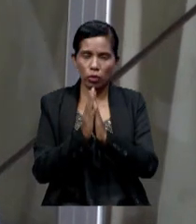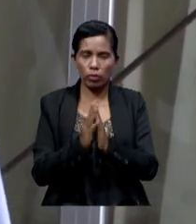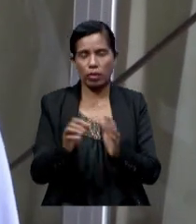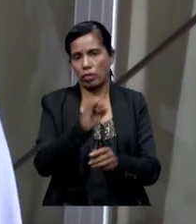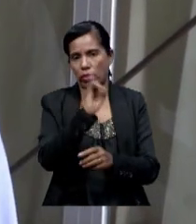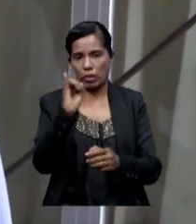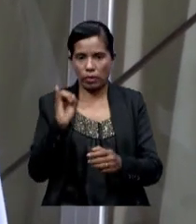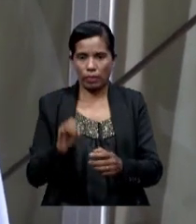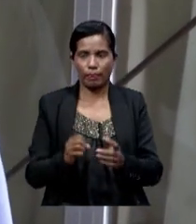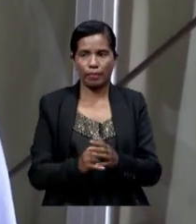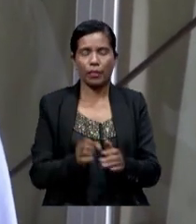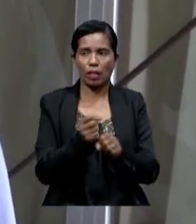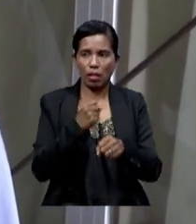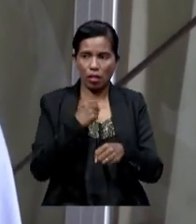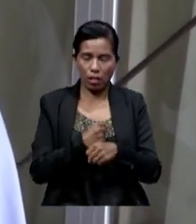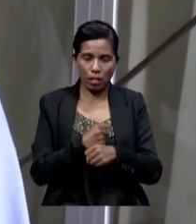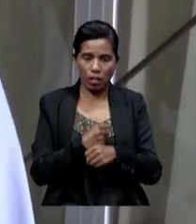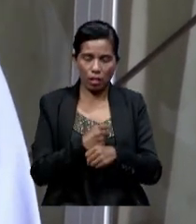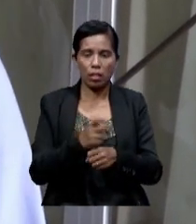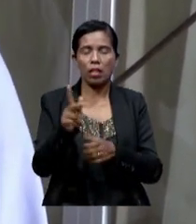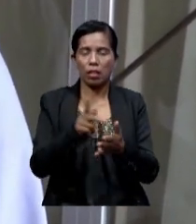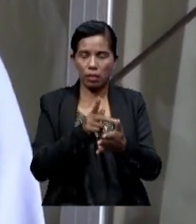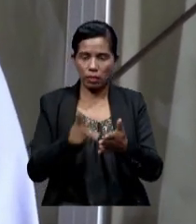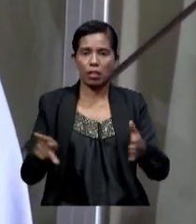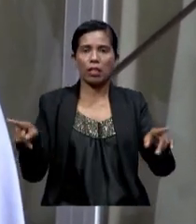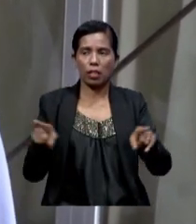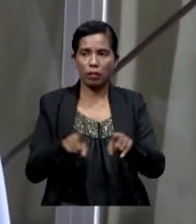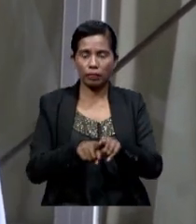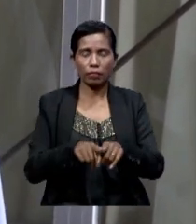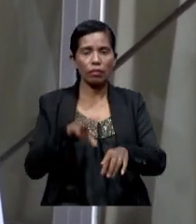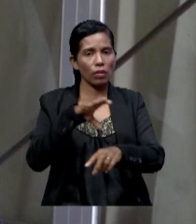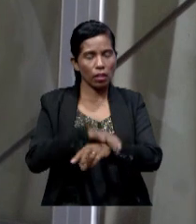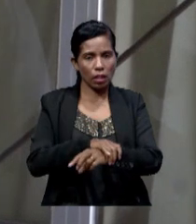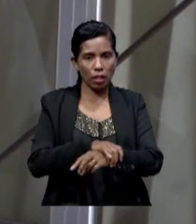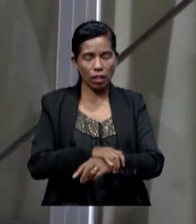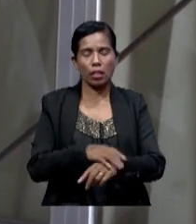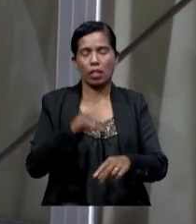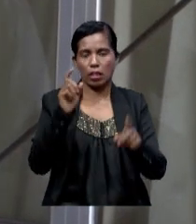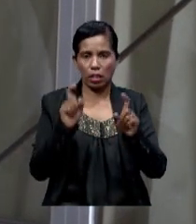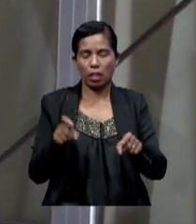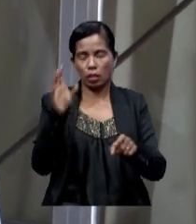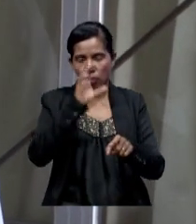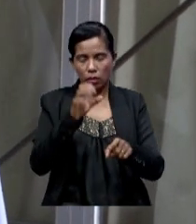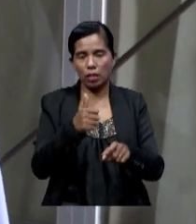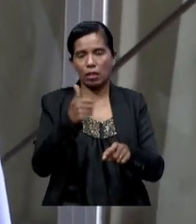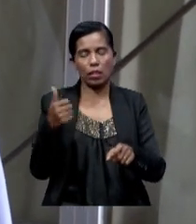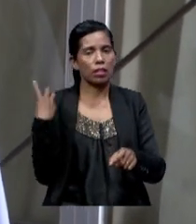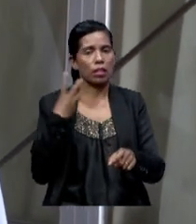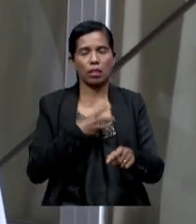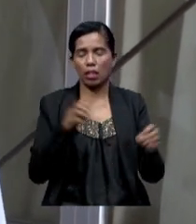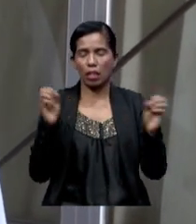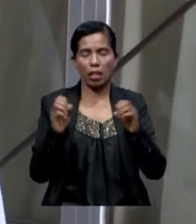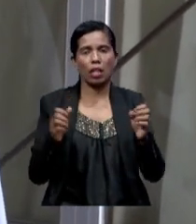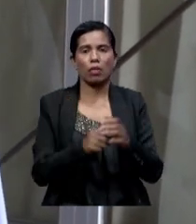nebe que halo buat sira crime sira sne, tem ser caer, tem ser investiga sira de dia que tamo itla cuita, ni jovem sira